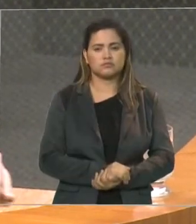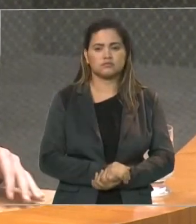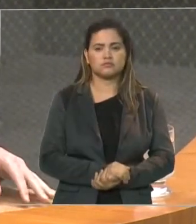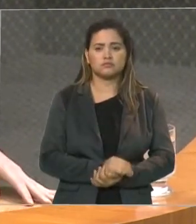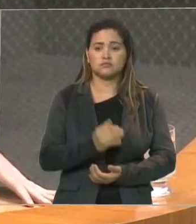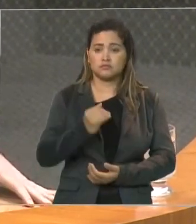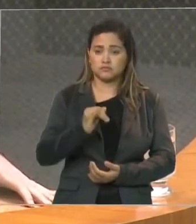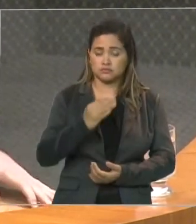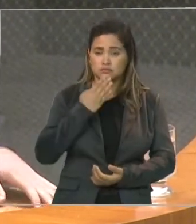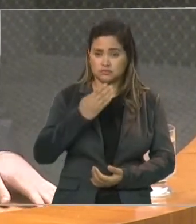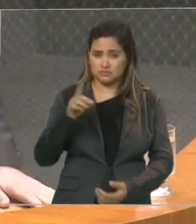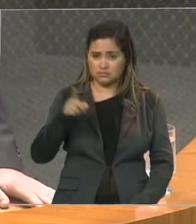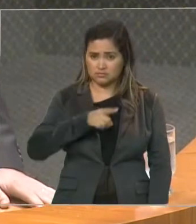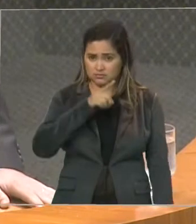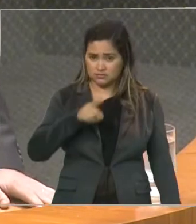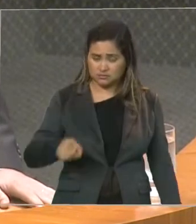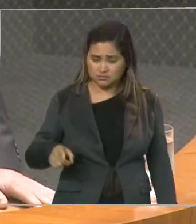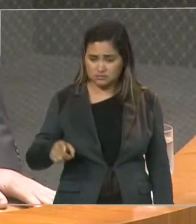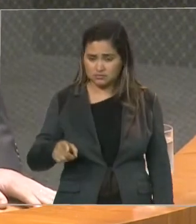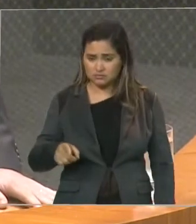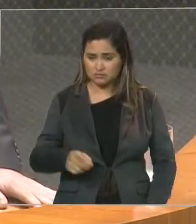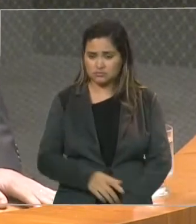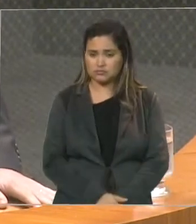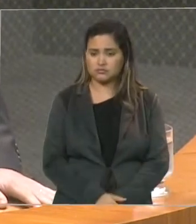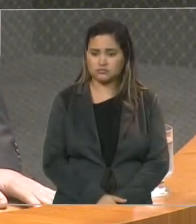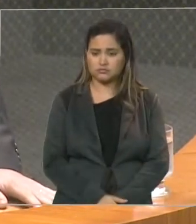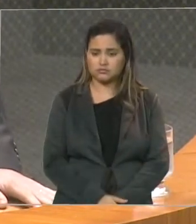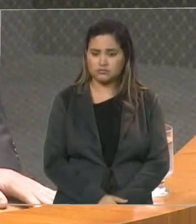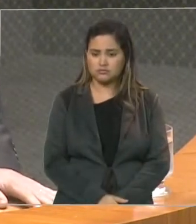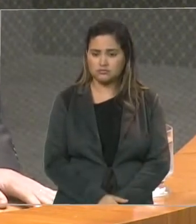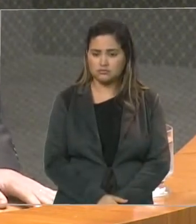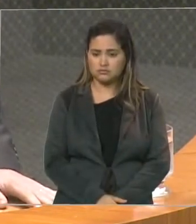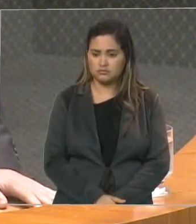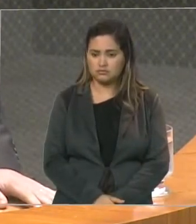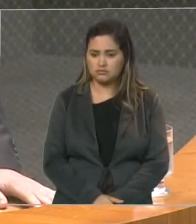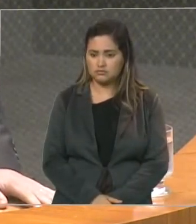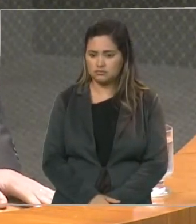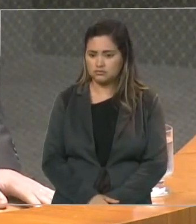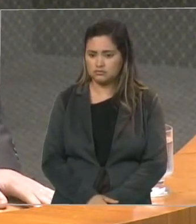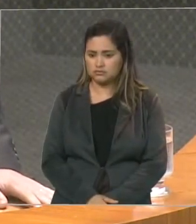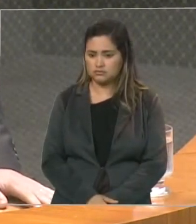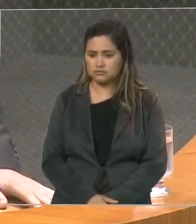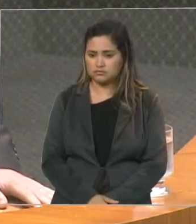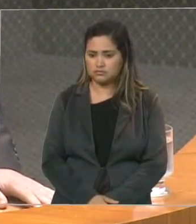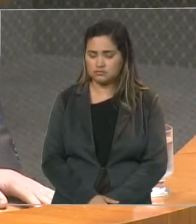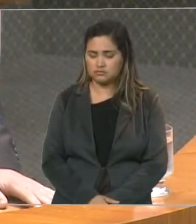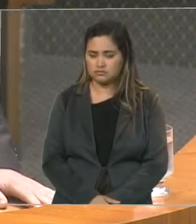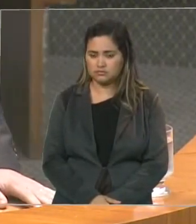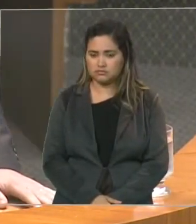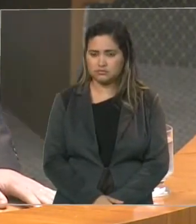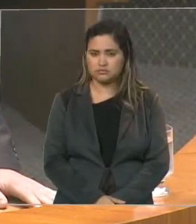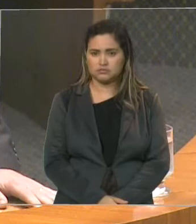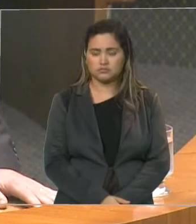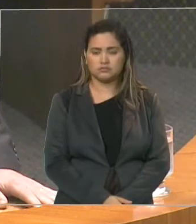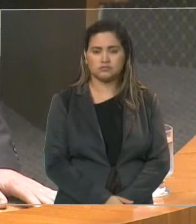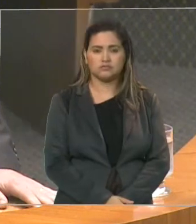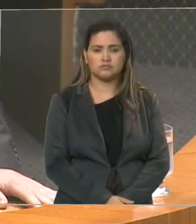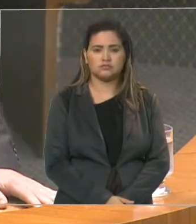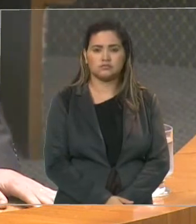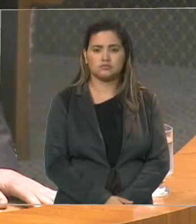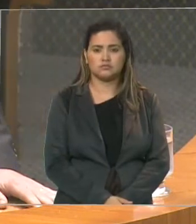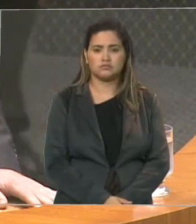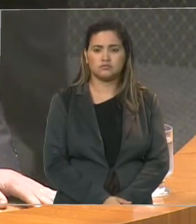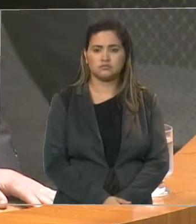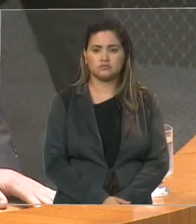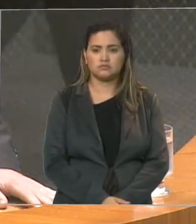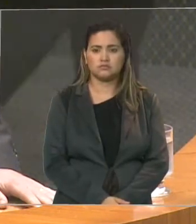requerimento for rejeitado, senhoras e senhores deputados, aí não me peçam para ter outra conclusão que não seja a de que a